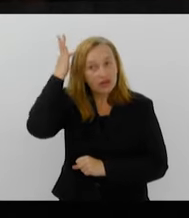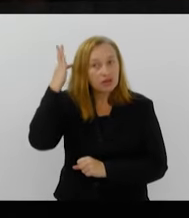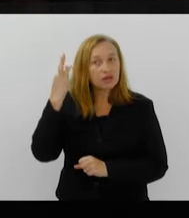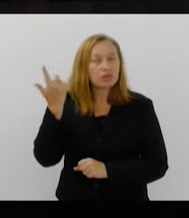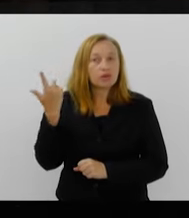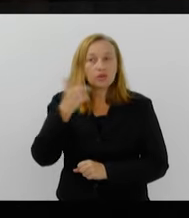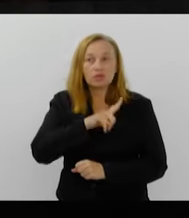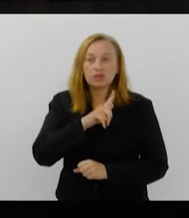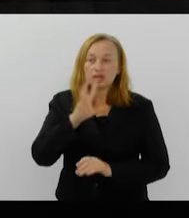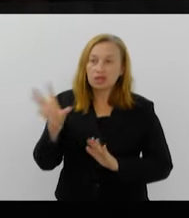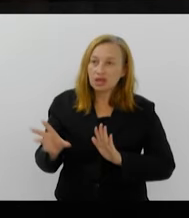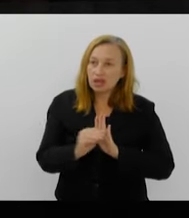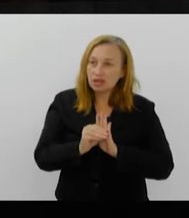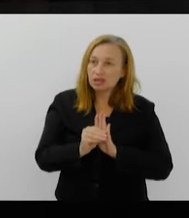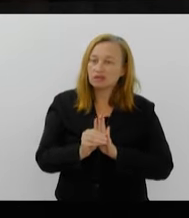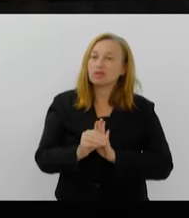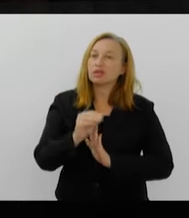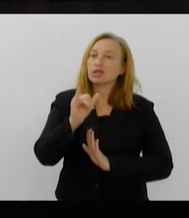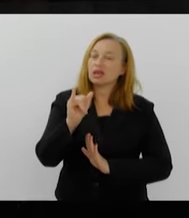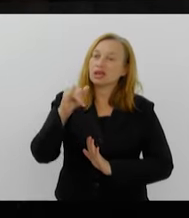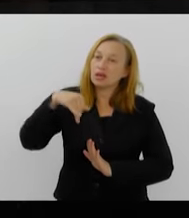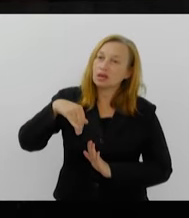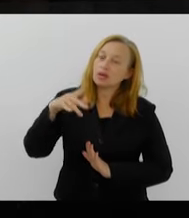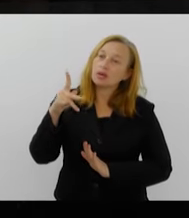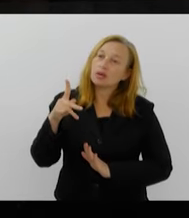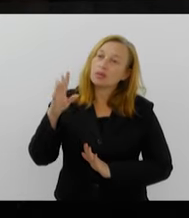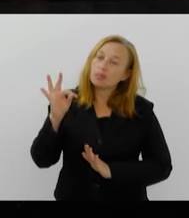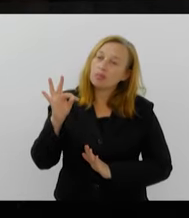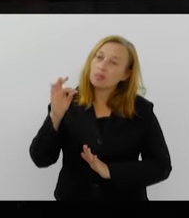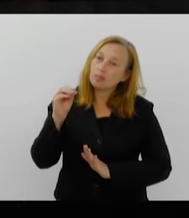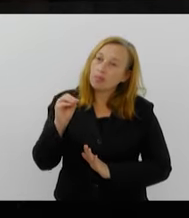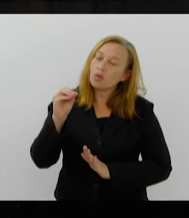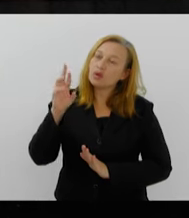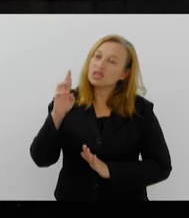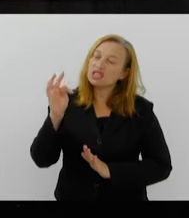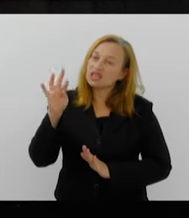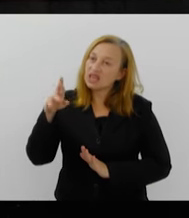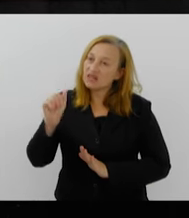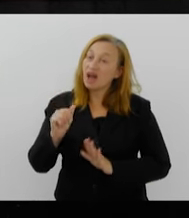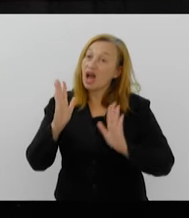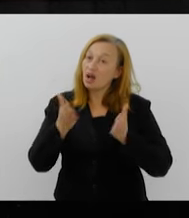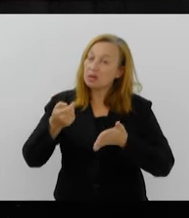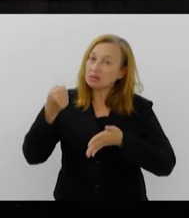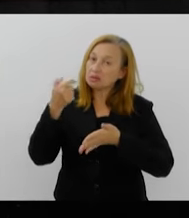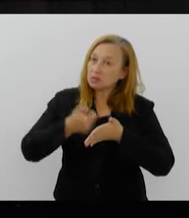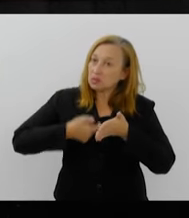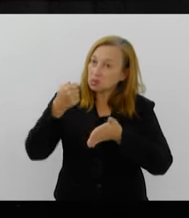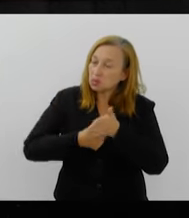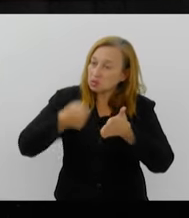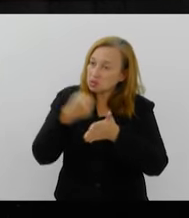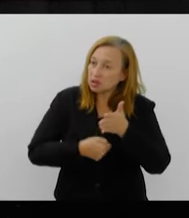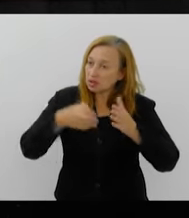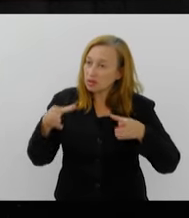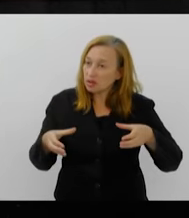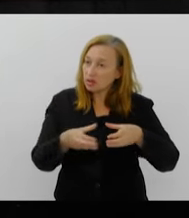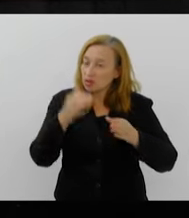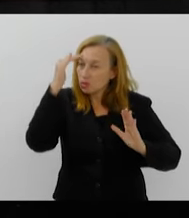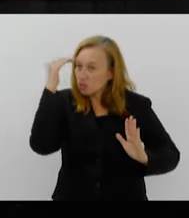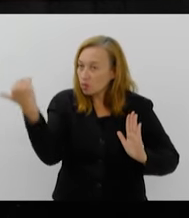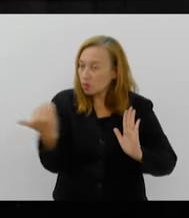para conseguir as emendas impositivas, agora estamos ralando para fazer o cumpra-se das nossas